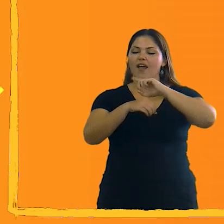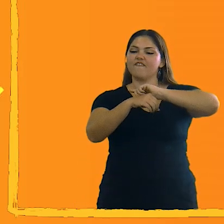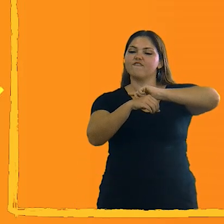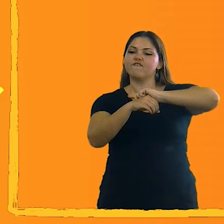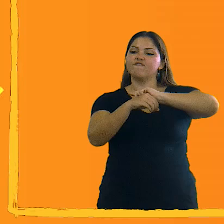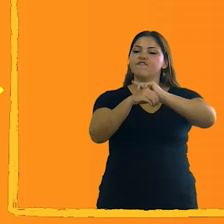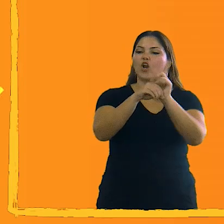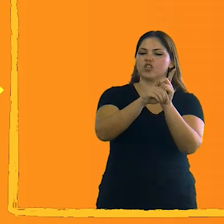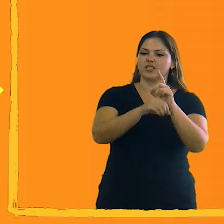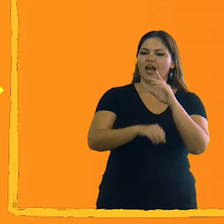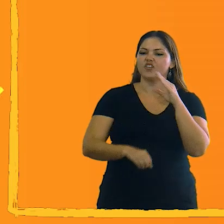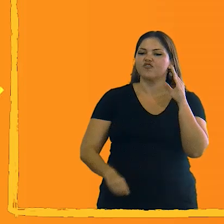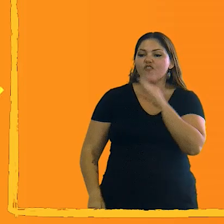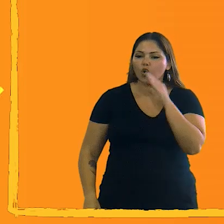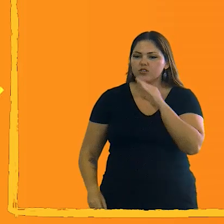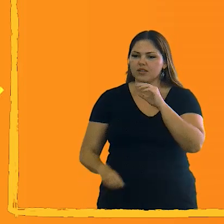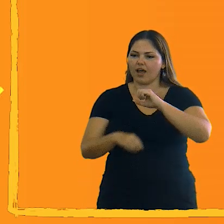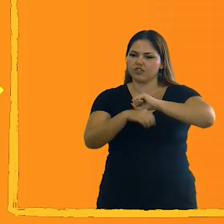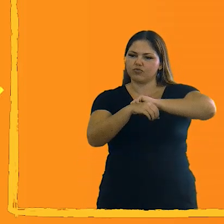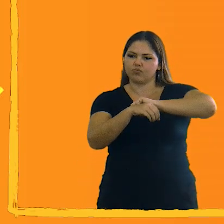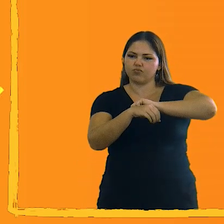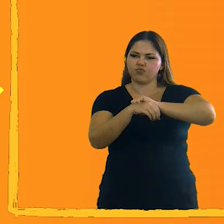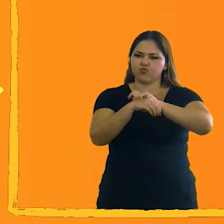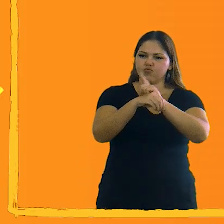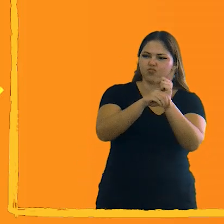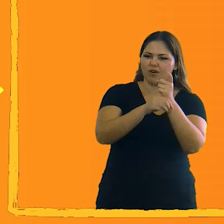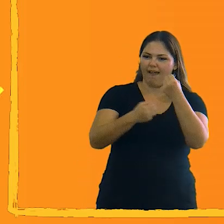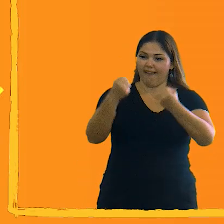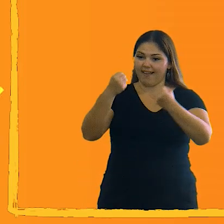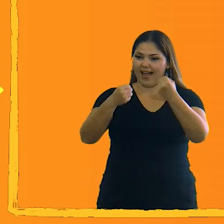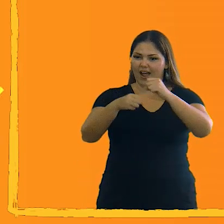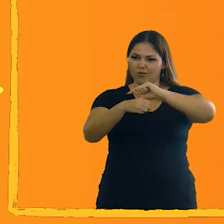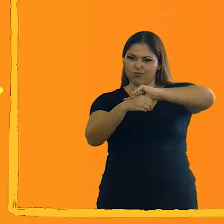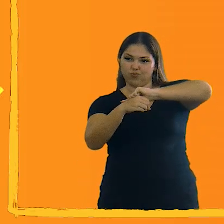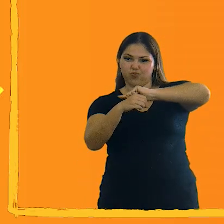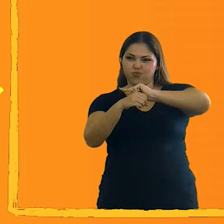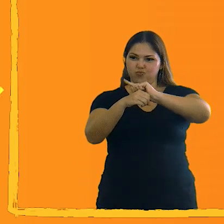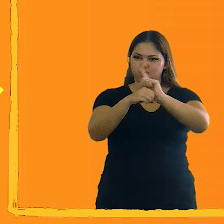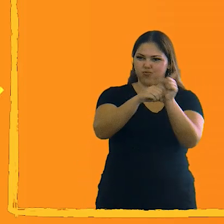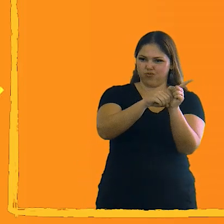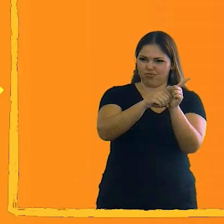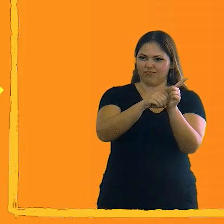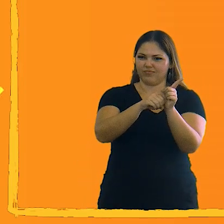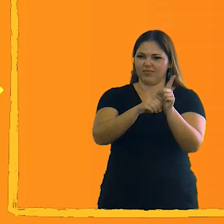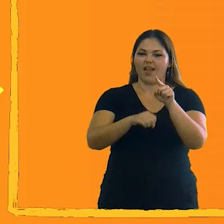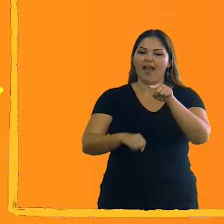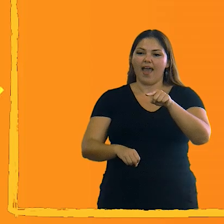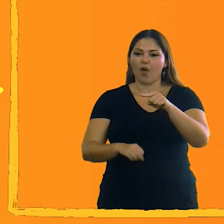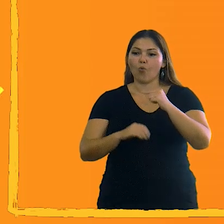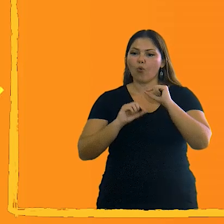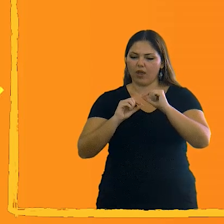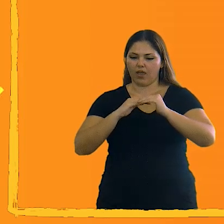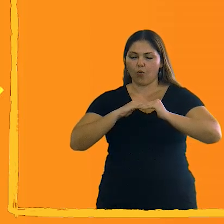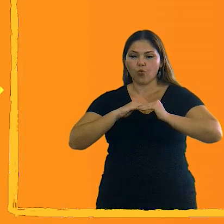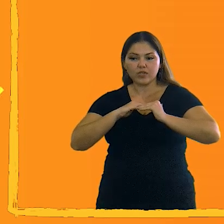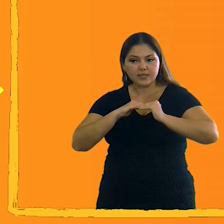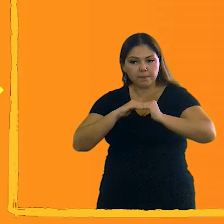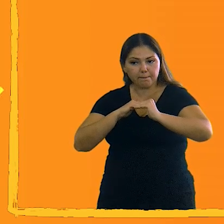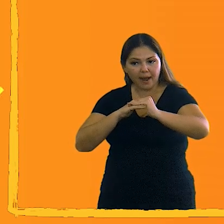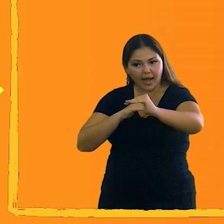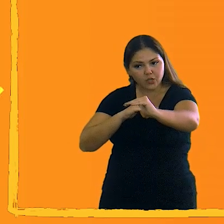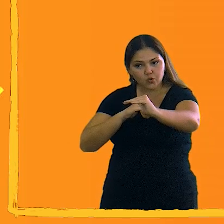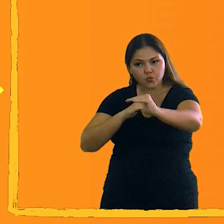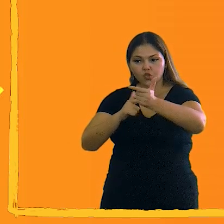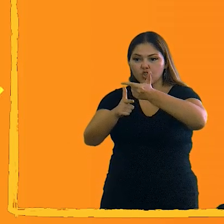física é a variação do espaço dividido pela variação do tempo pessoal